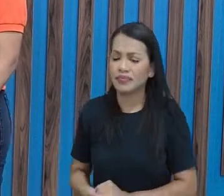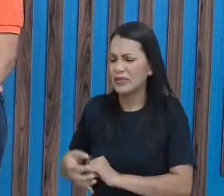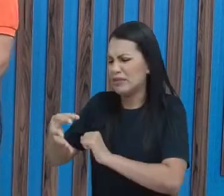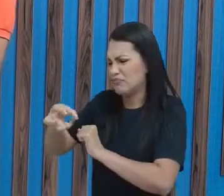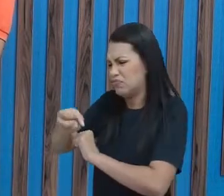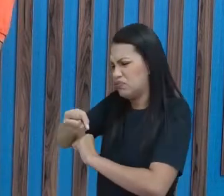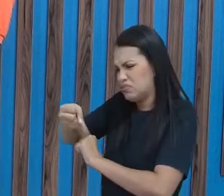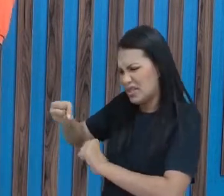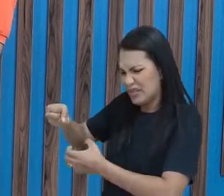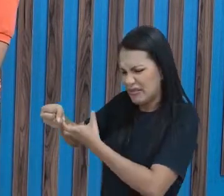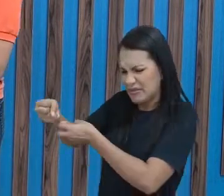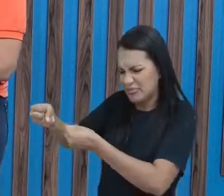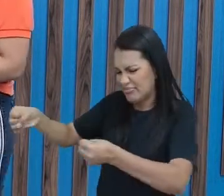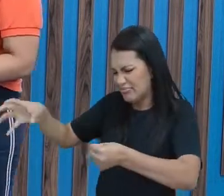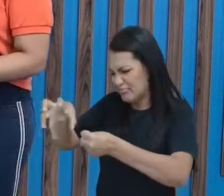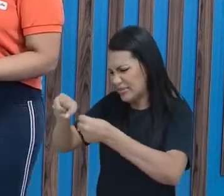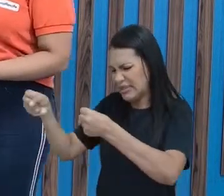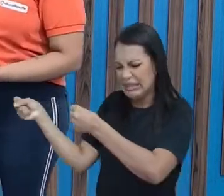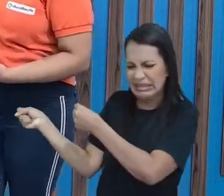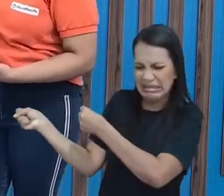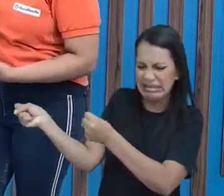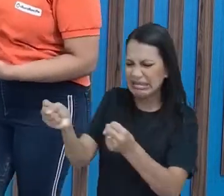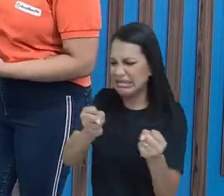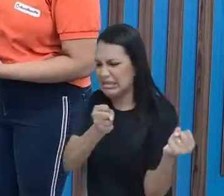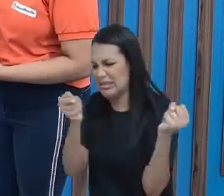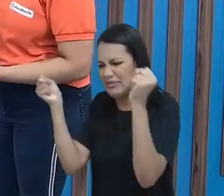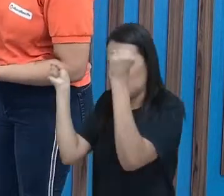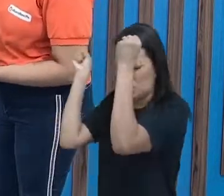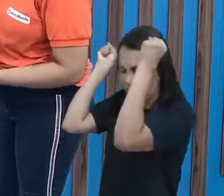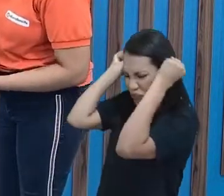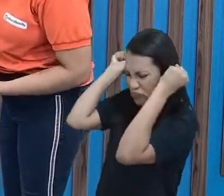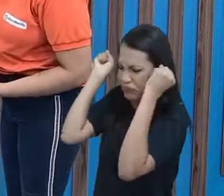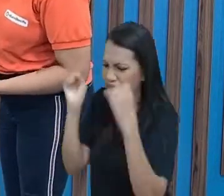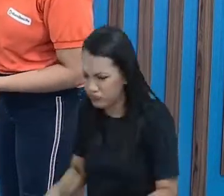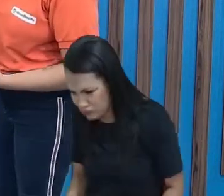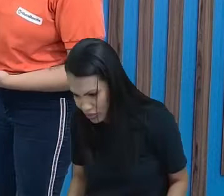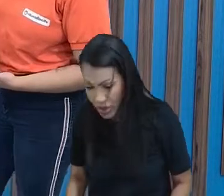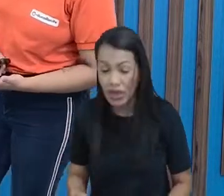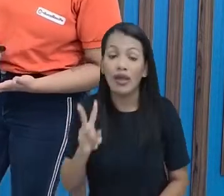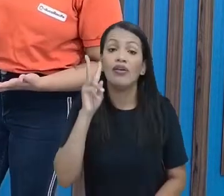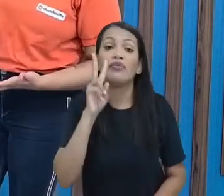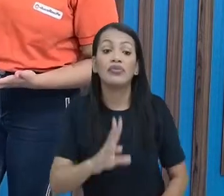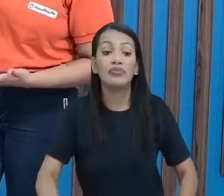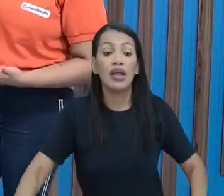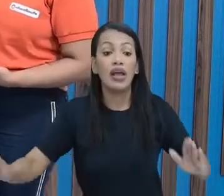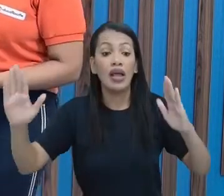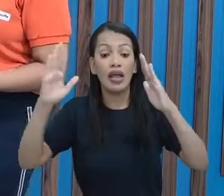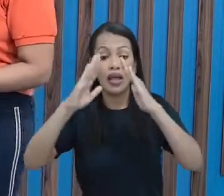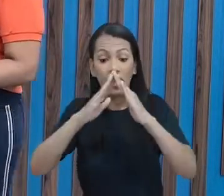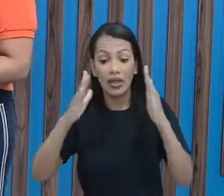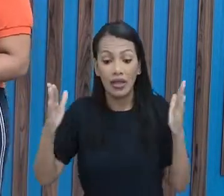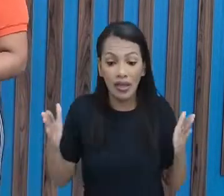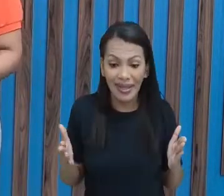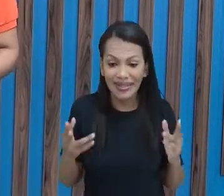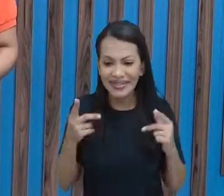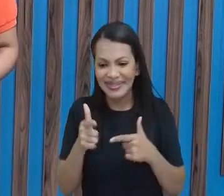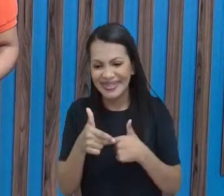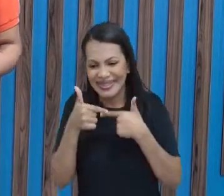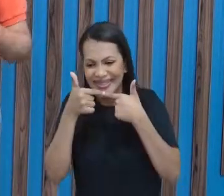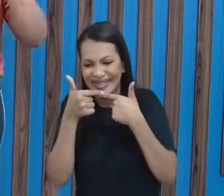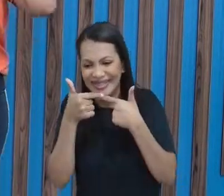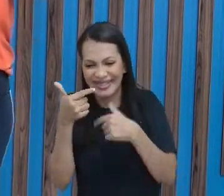Desteceu tudo e, novamente, se viu na sua casa pequena e sorriu para o jardim, além da